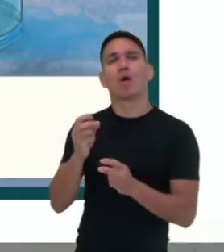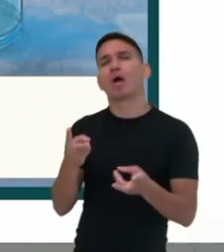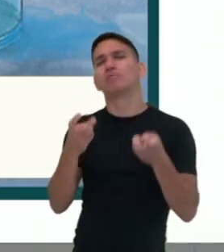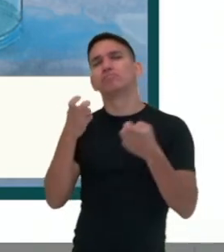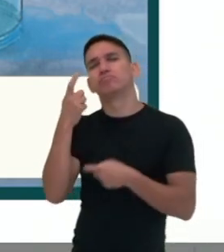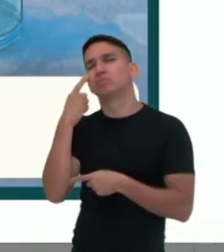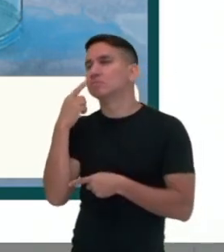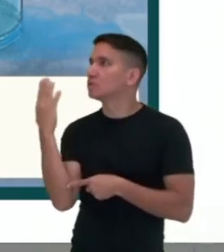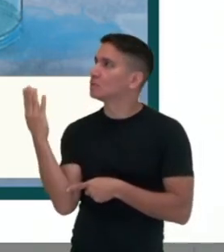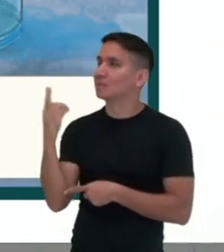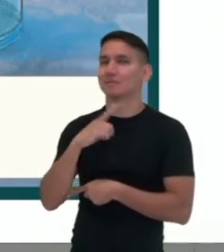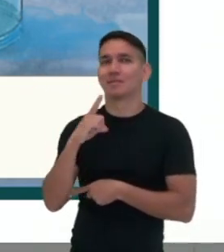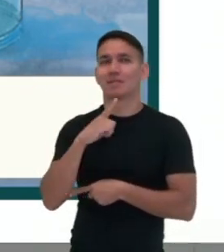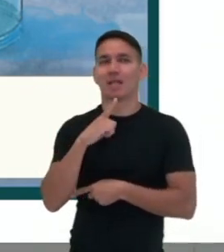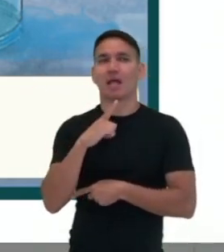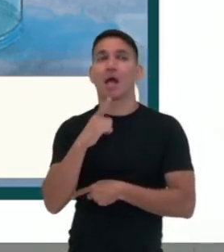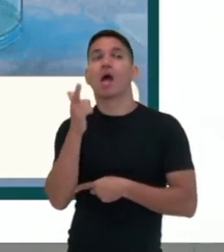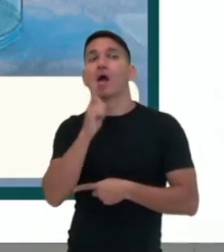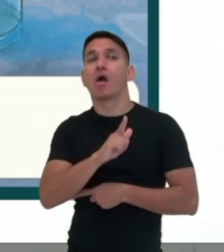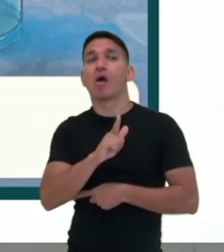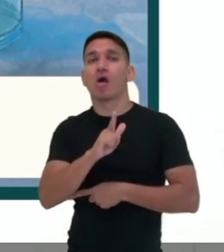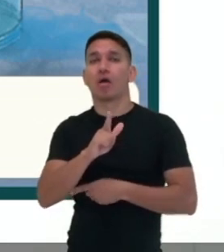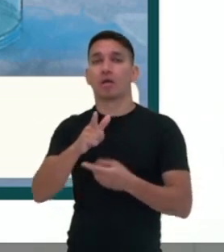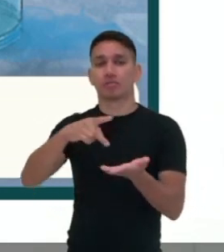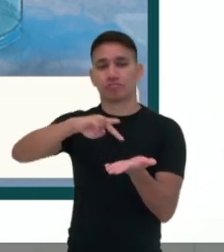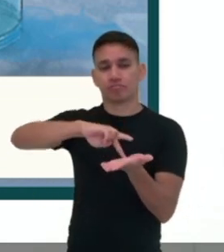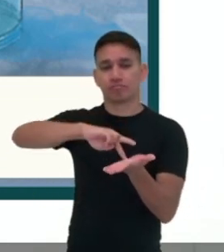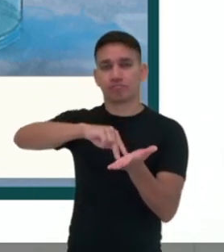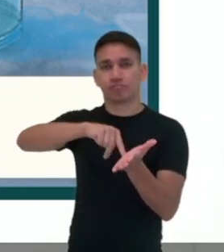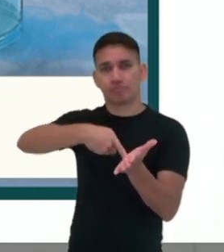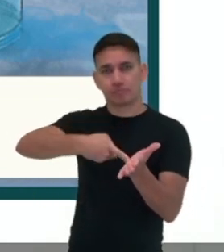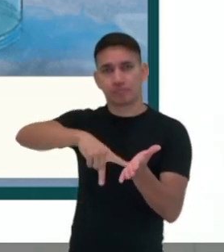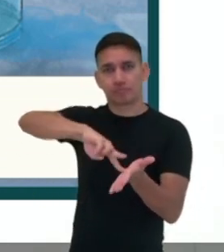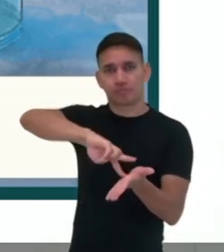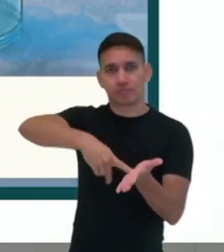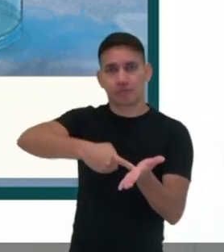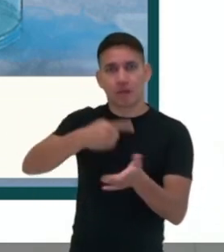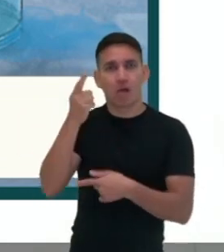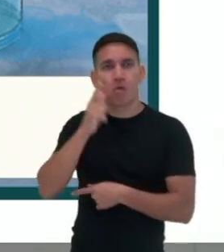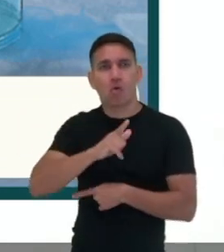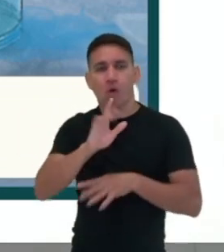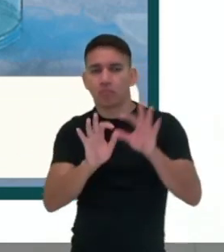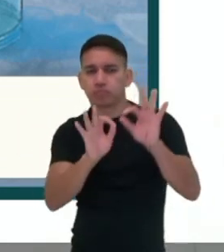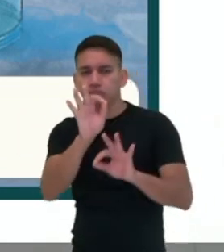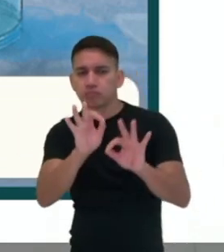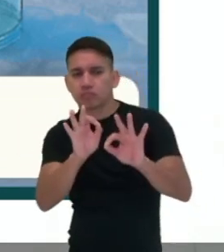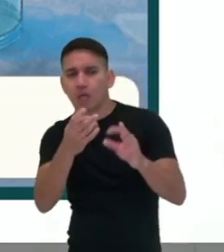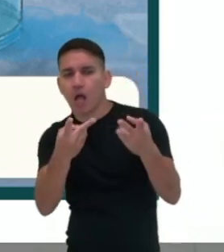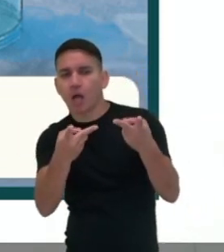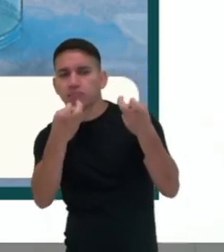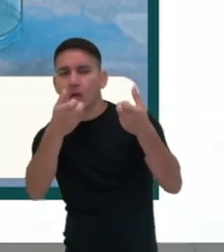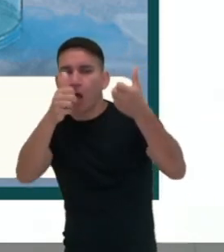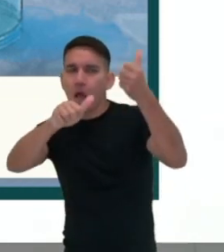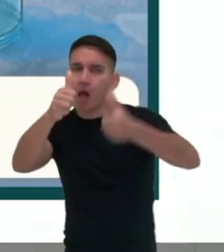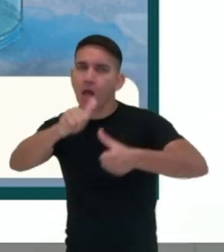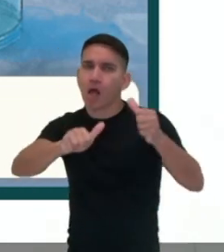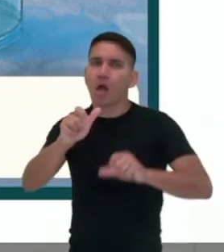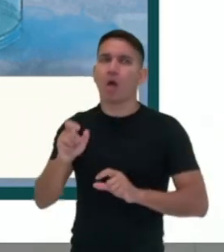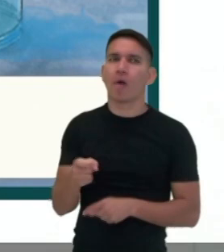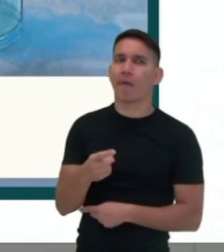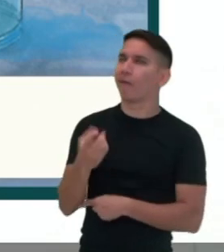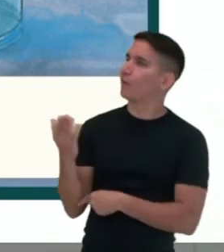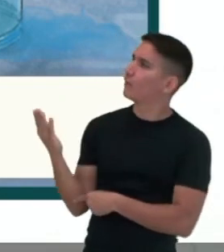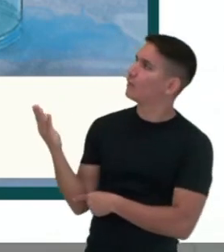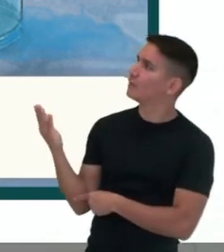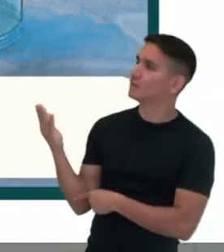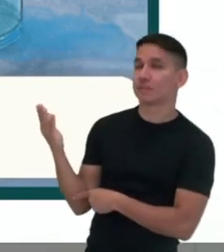encontrar aqui. A gente tem o auxílio do transferidor para a gente posicionar ele lá, ó, lá na pontinha, para a gente poder medir. Então,